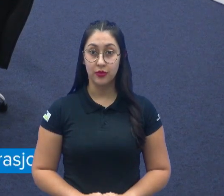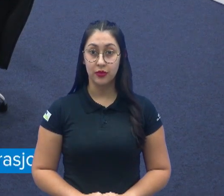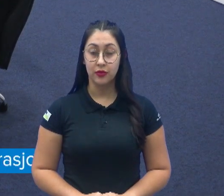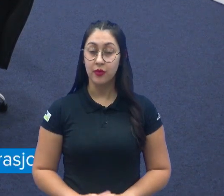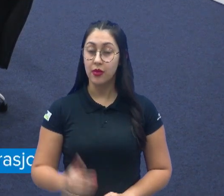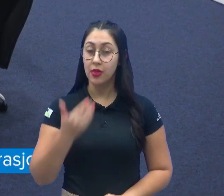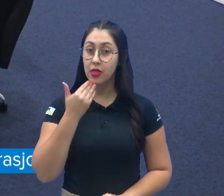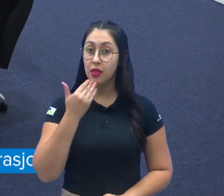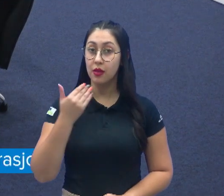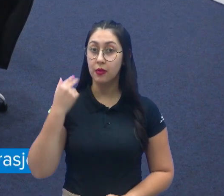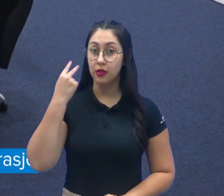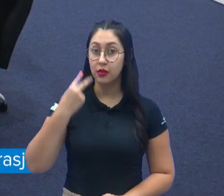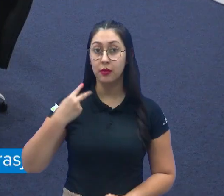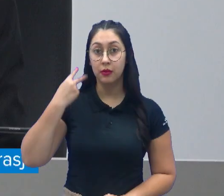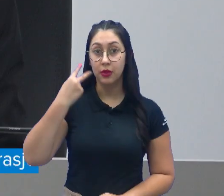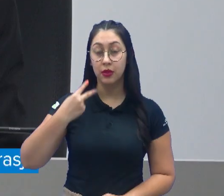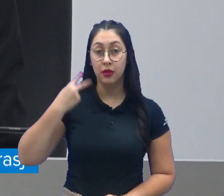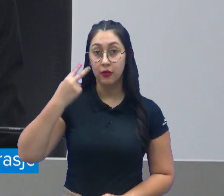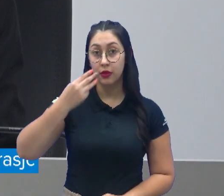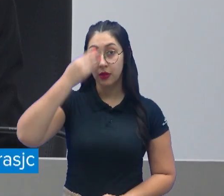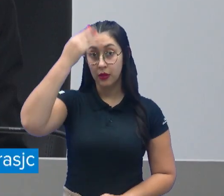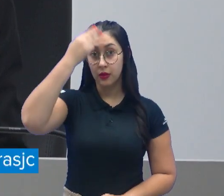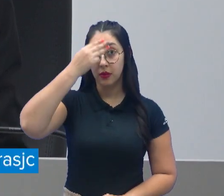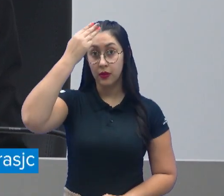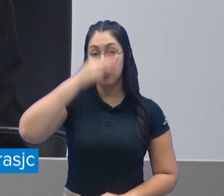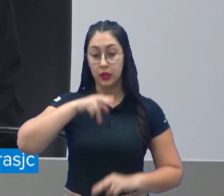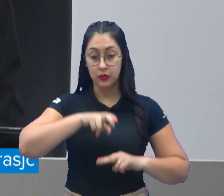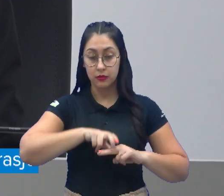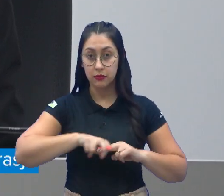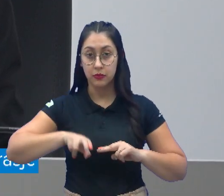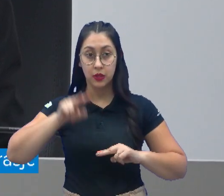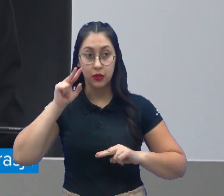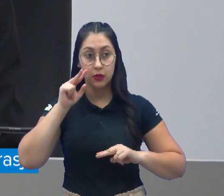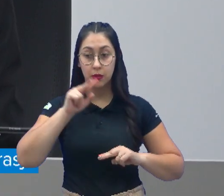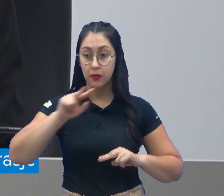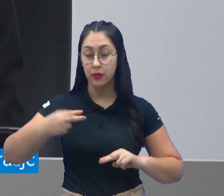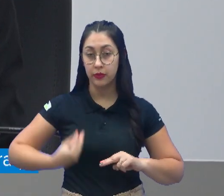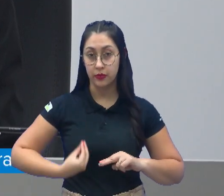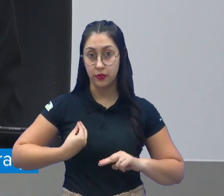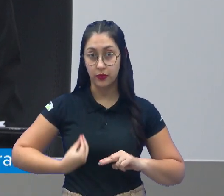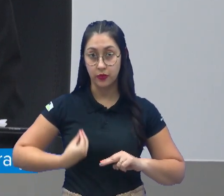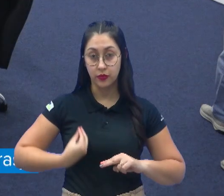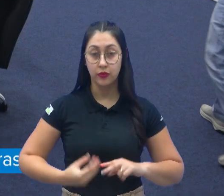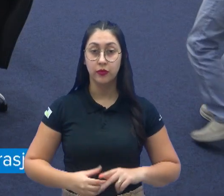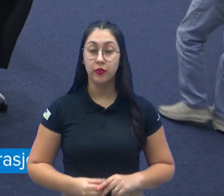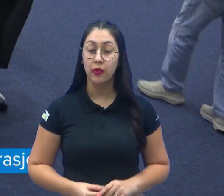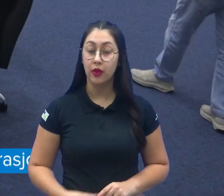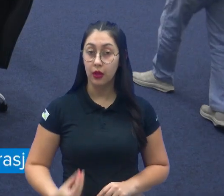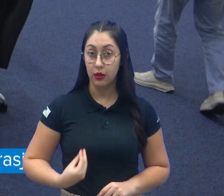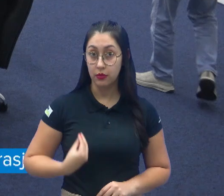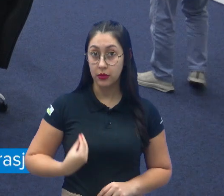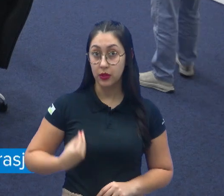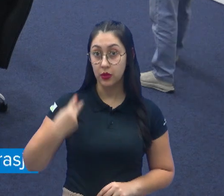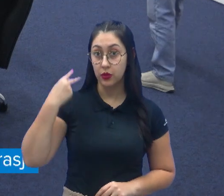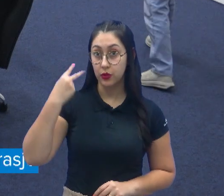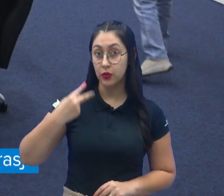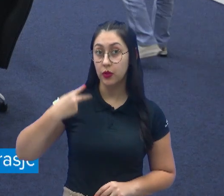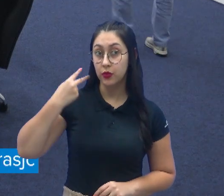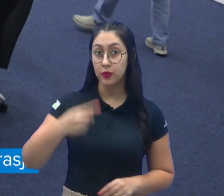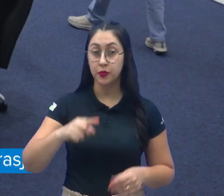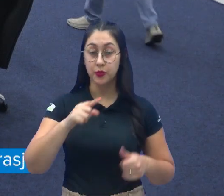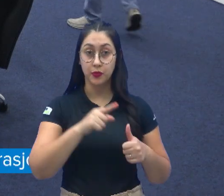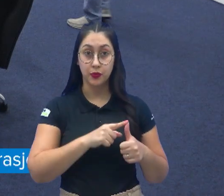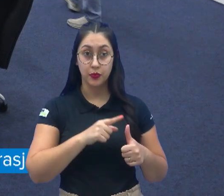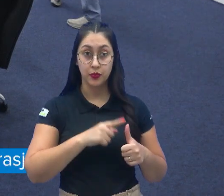Convoco o vereador Milton Vieira Filho para fazer verificação de presença. Estão presentes os seguintes vereadores: vereador